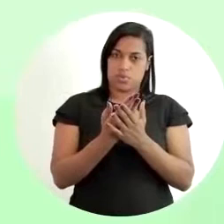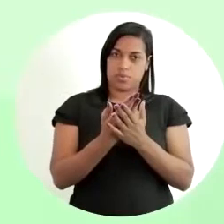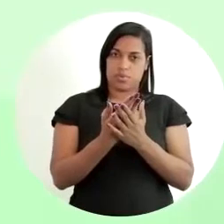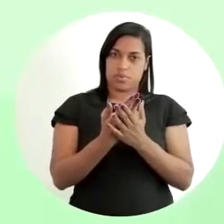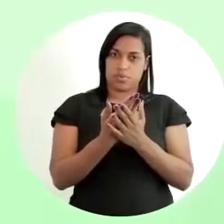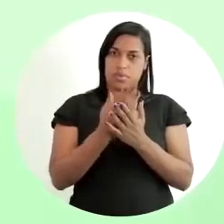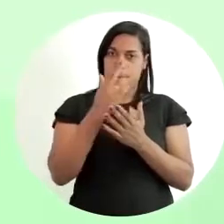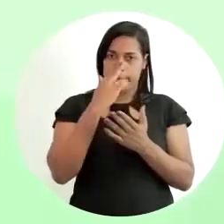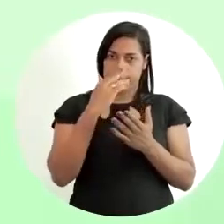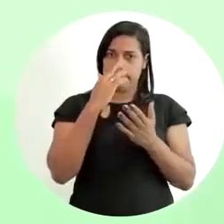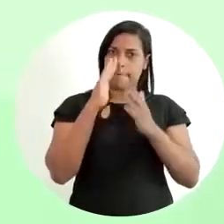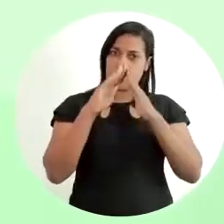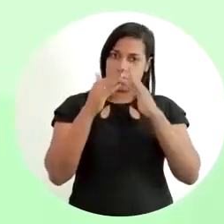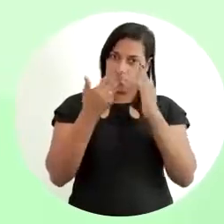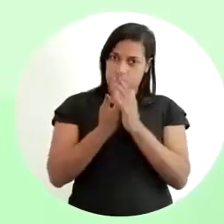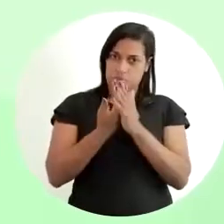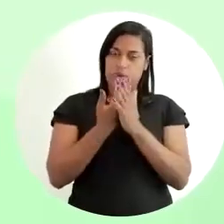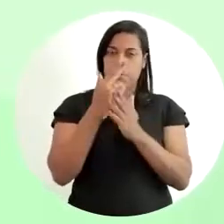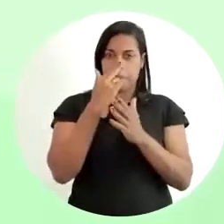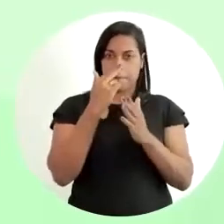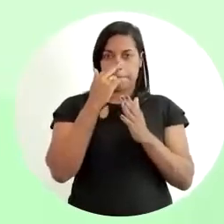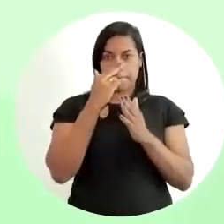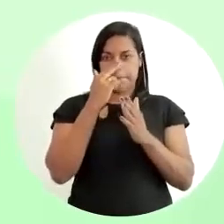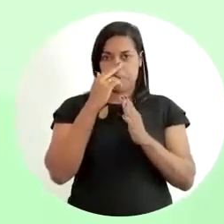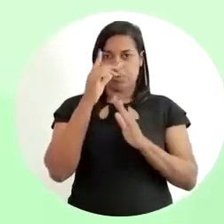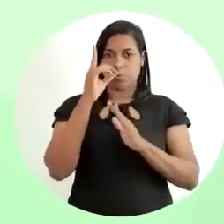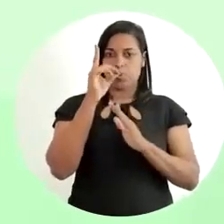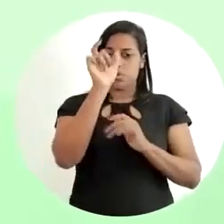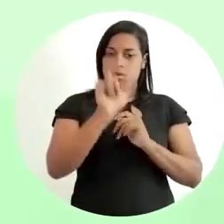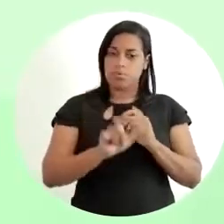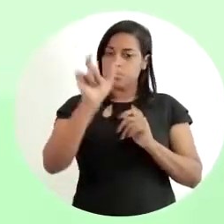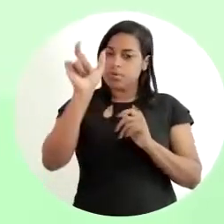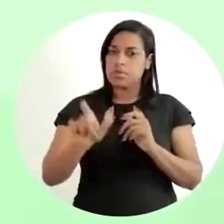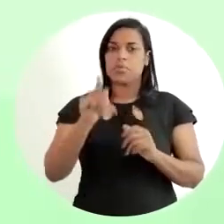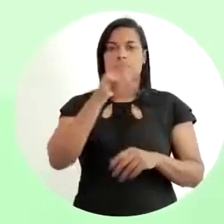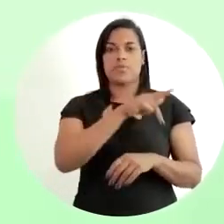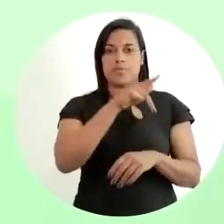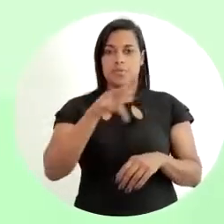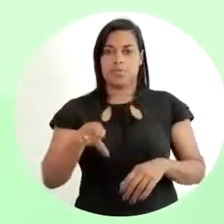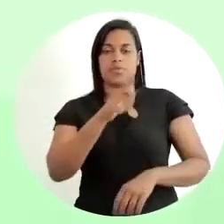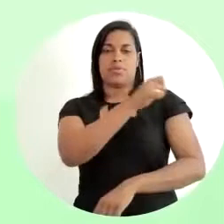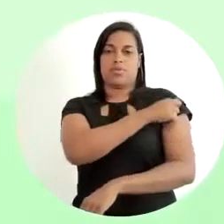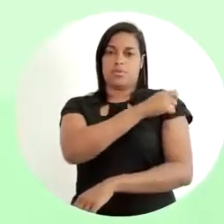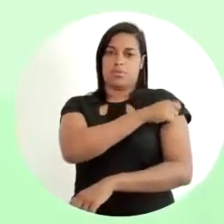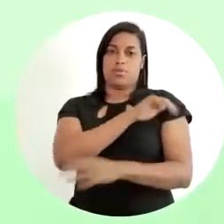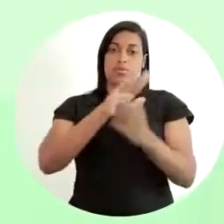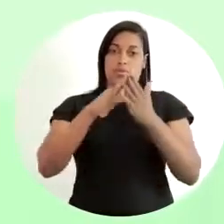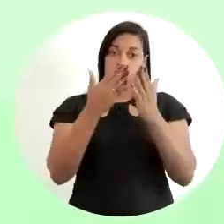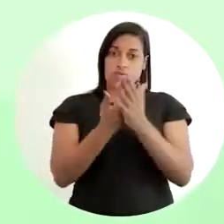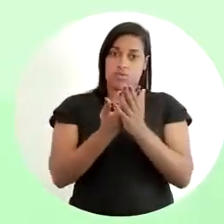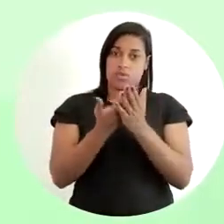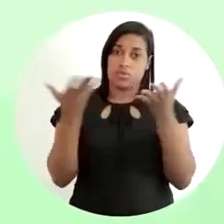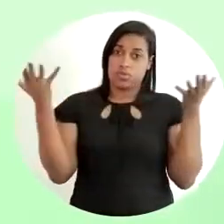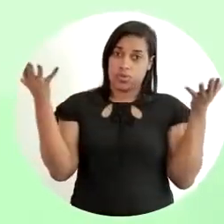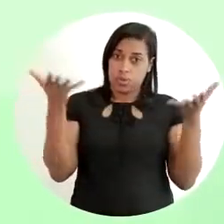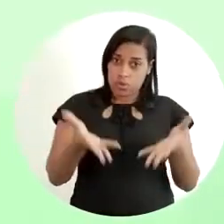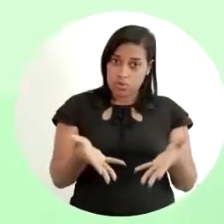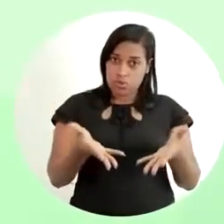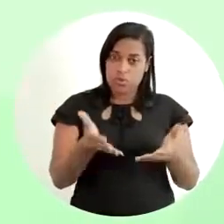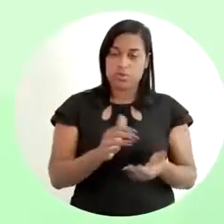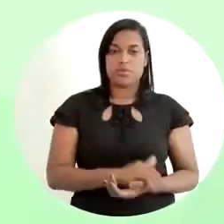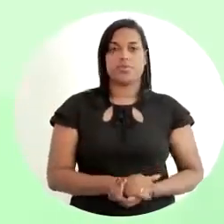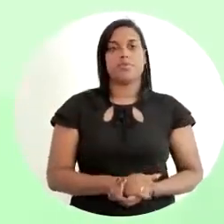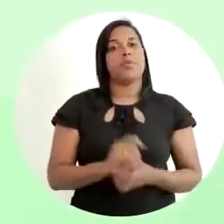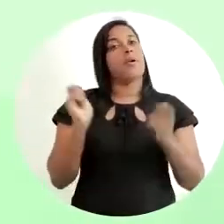estudou. É a mesma escola, tem os mesmos comportamentos, os professores e os estudantes, das escolas de hoje em